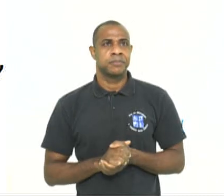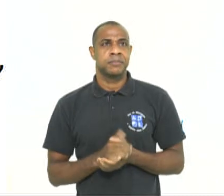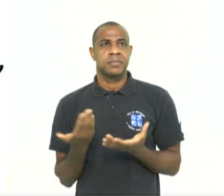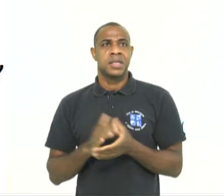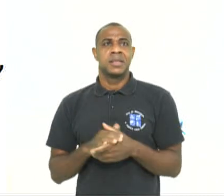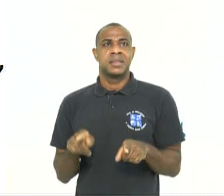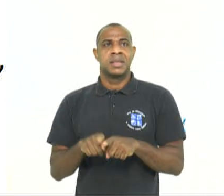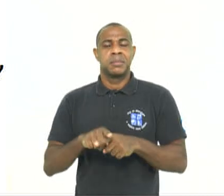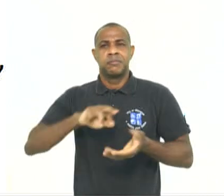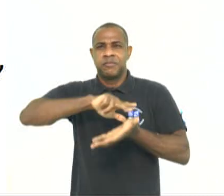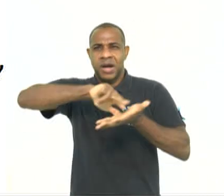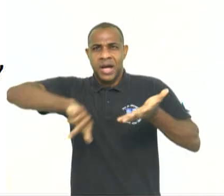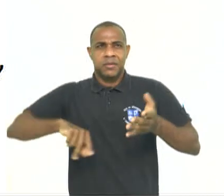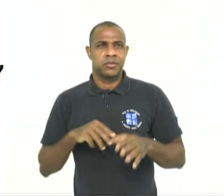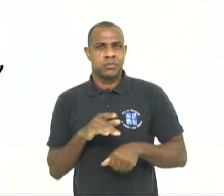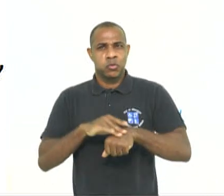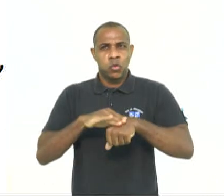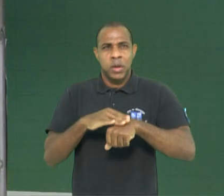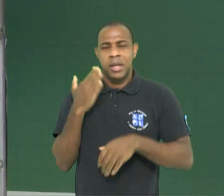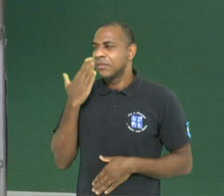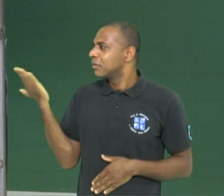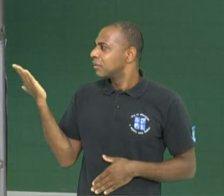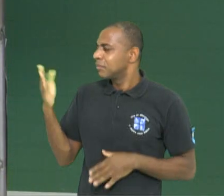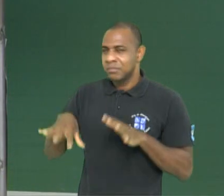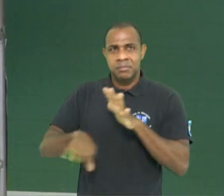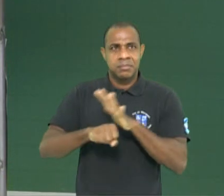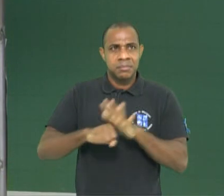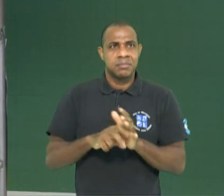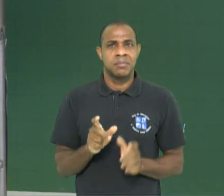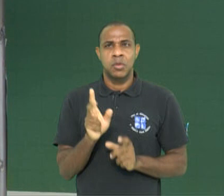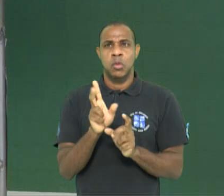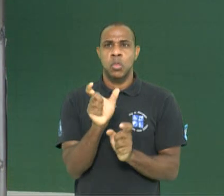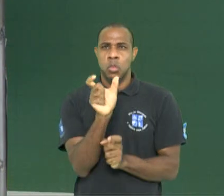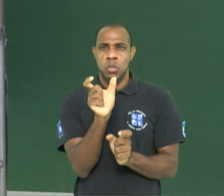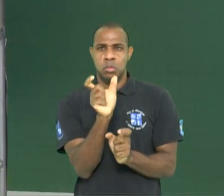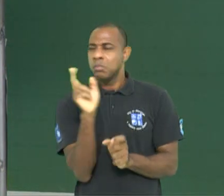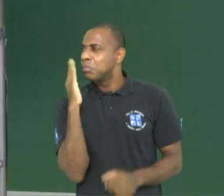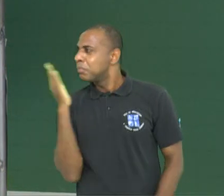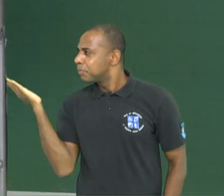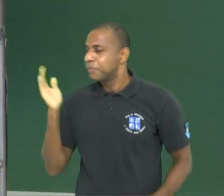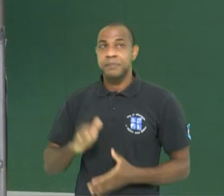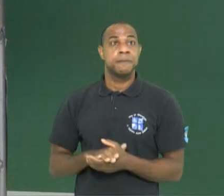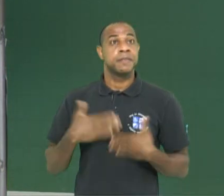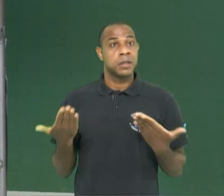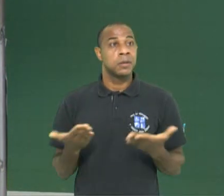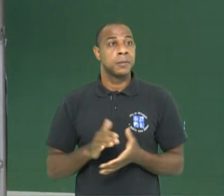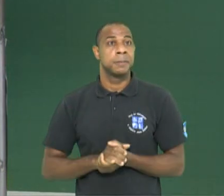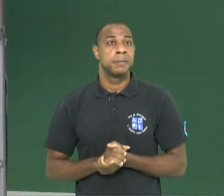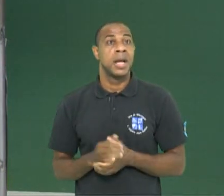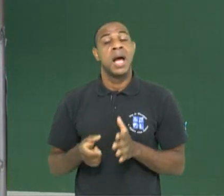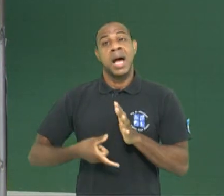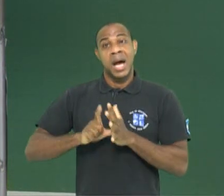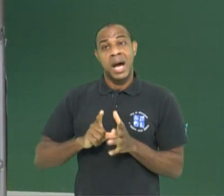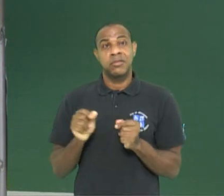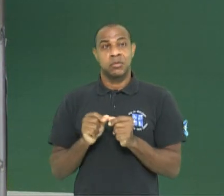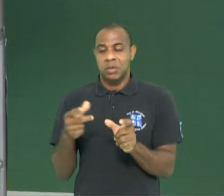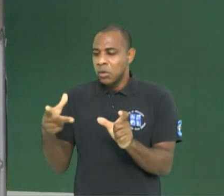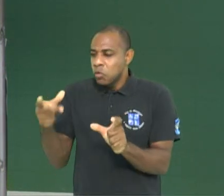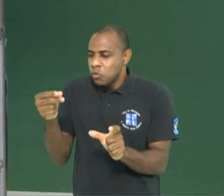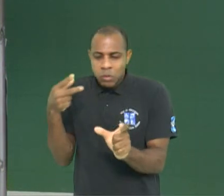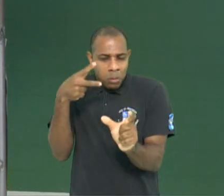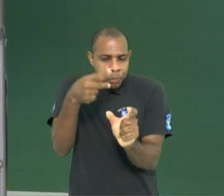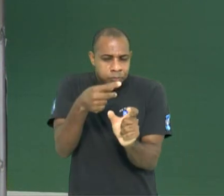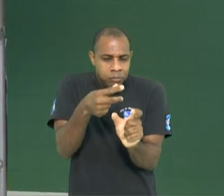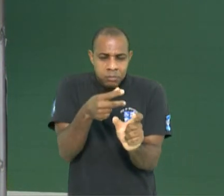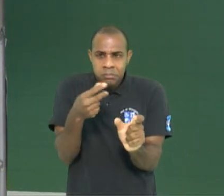os linfomas e algumas anemias que são consideradas muito graves. Muito bem. Só que assim, gente, antes do transplante, antes de fazer